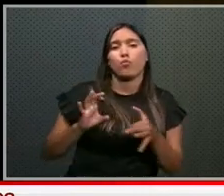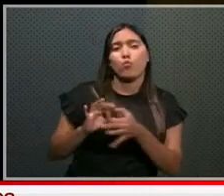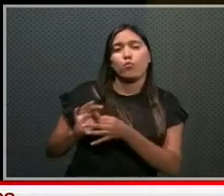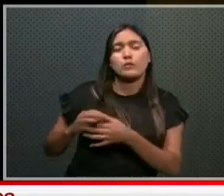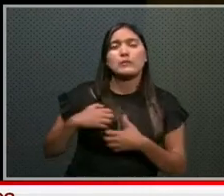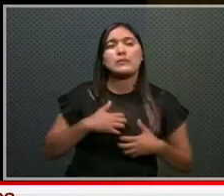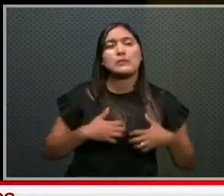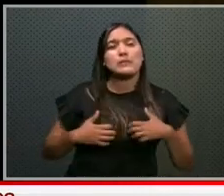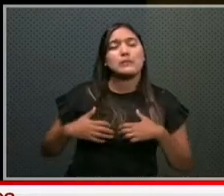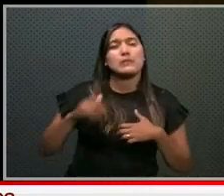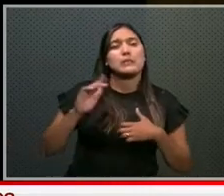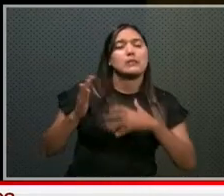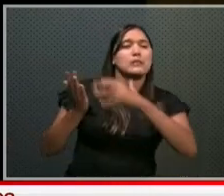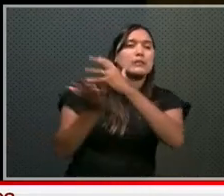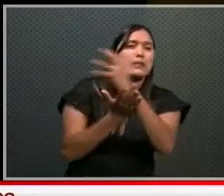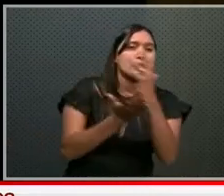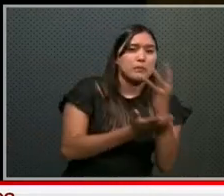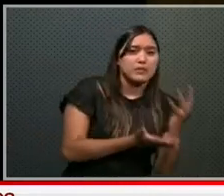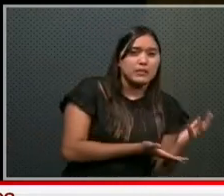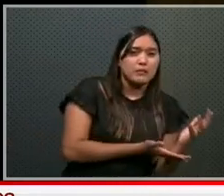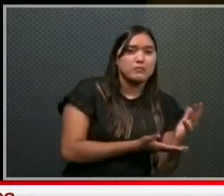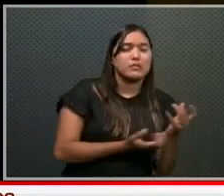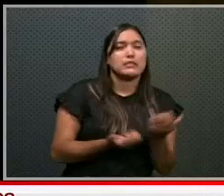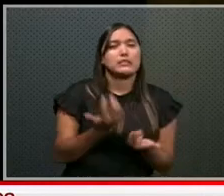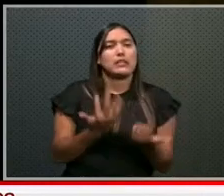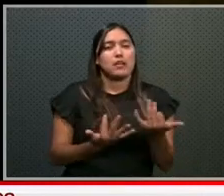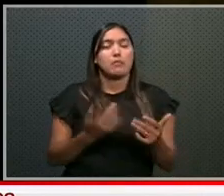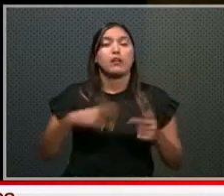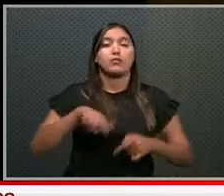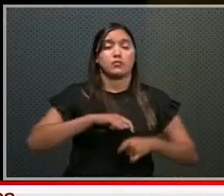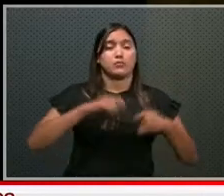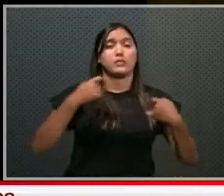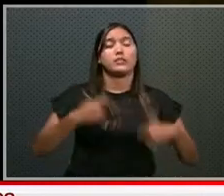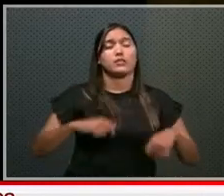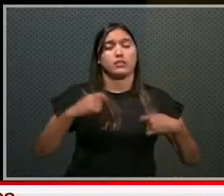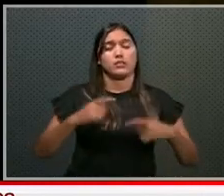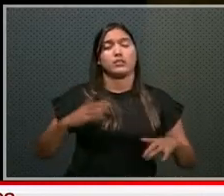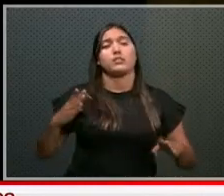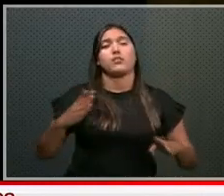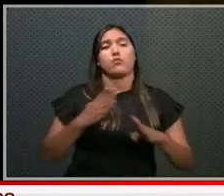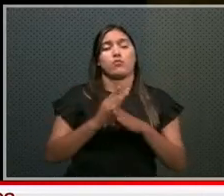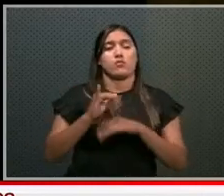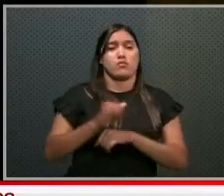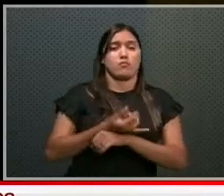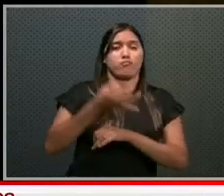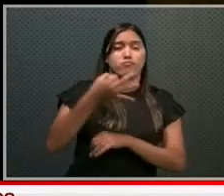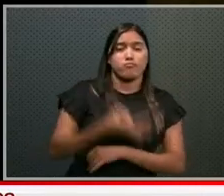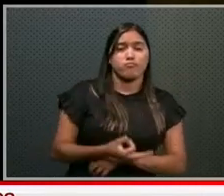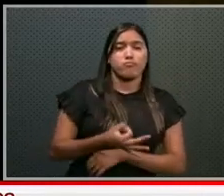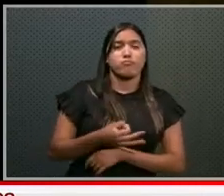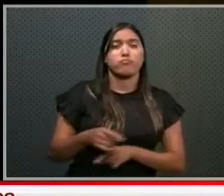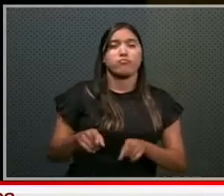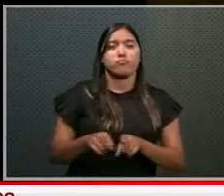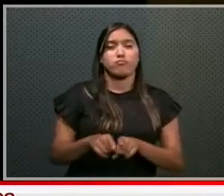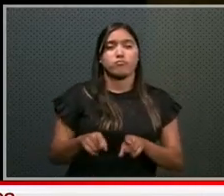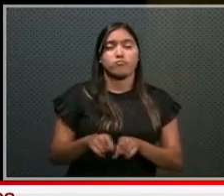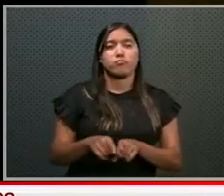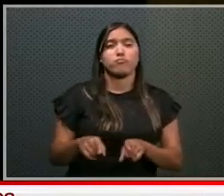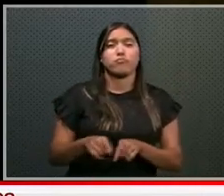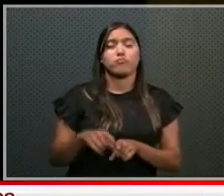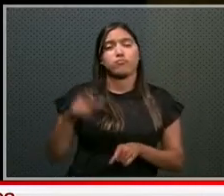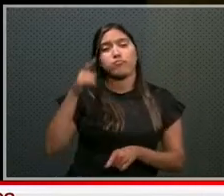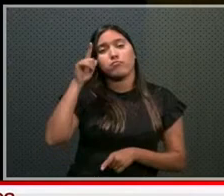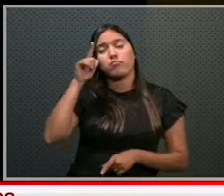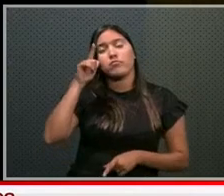incomoda que é o desmatamento e a queimada nós temos que buscar alternativa e definitivamente buscarmos essa transição